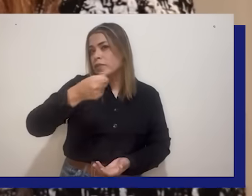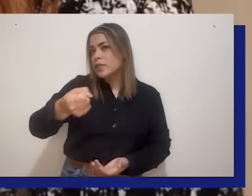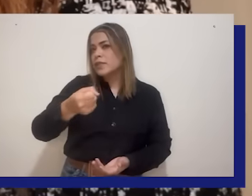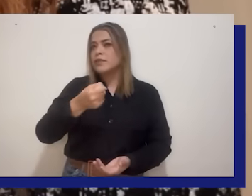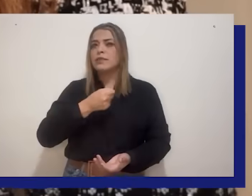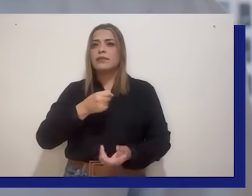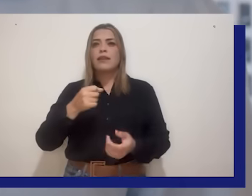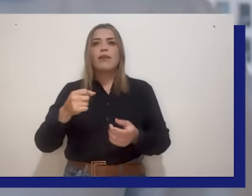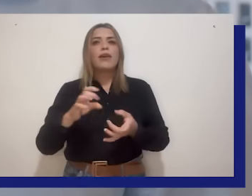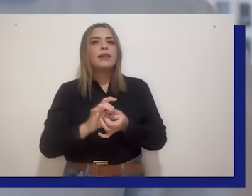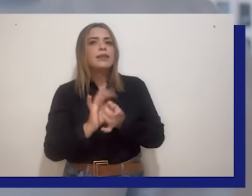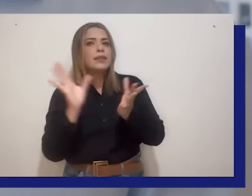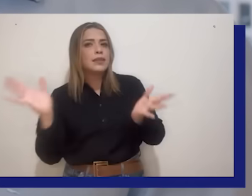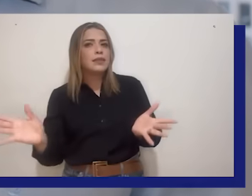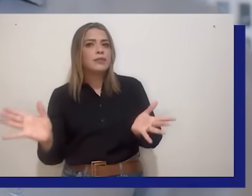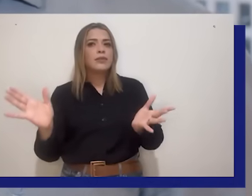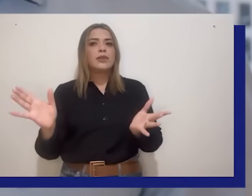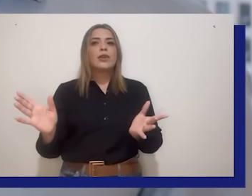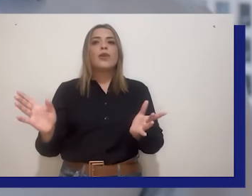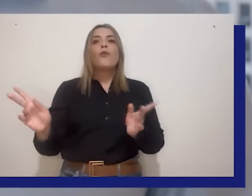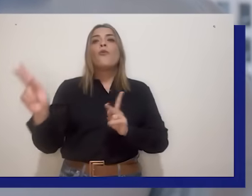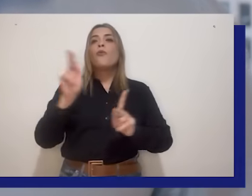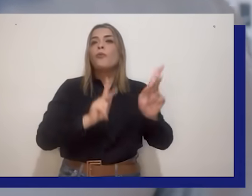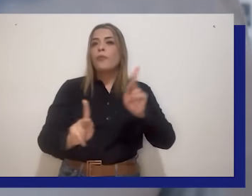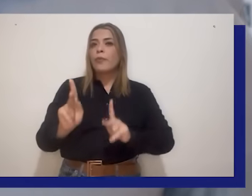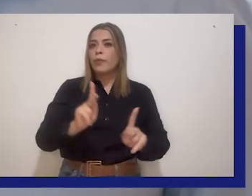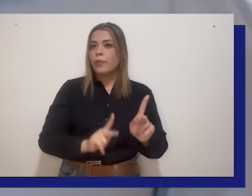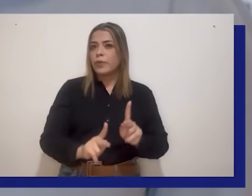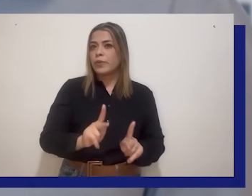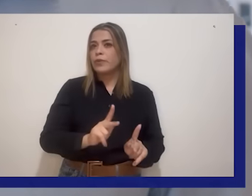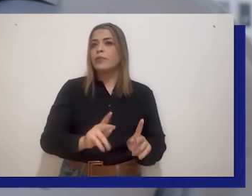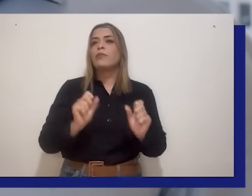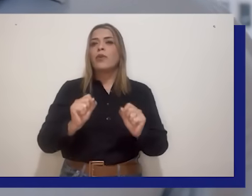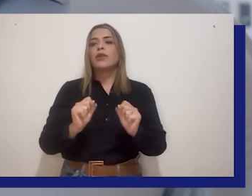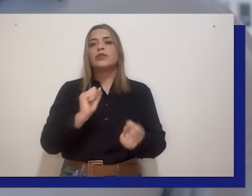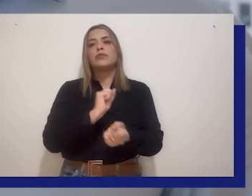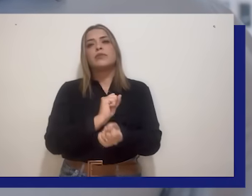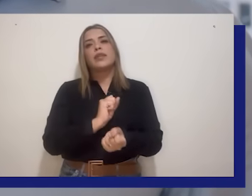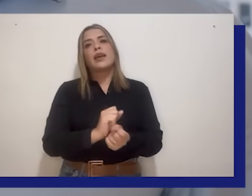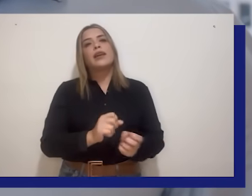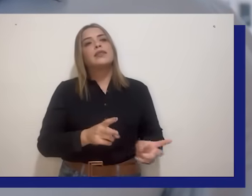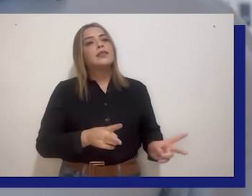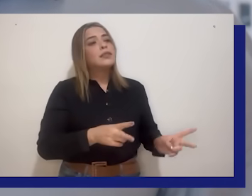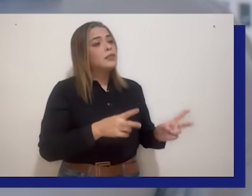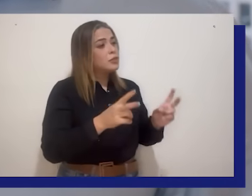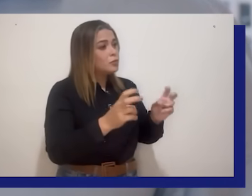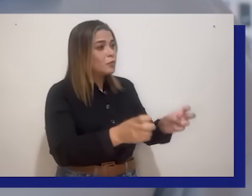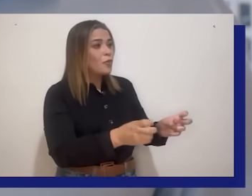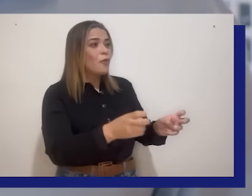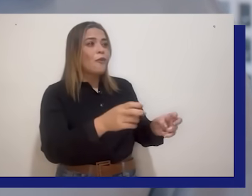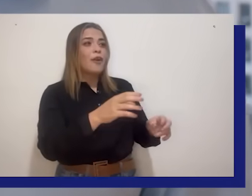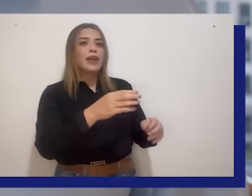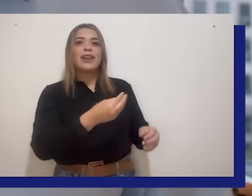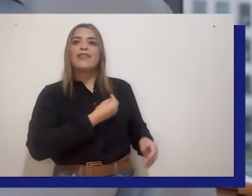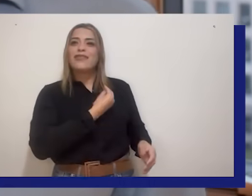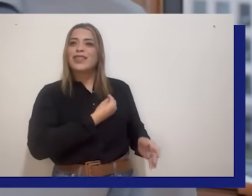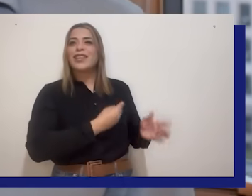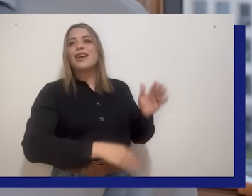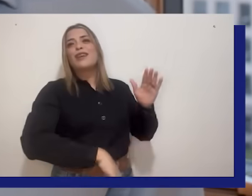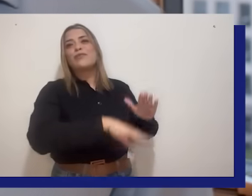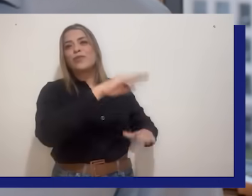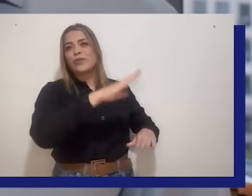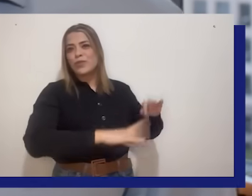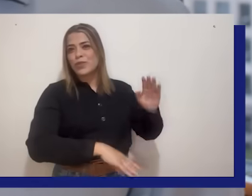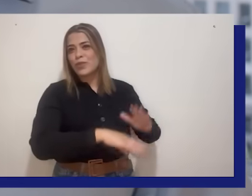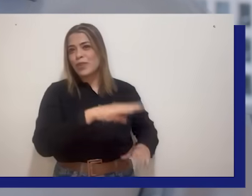com os convidados. Eu acho que o público pode esperar que a gente explore bastante a vida pessoal e carreira